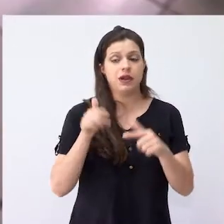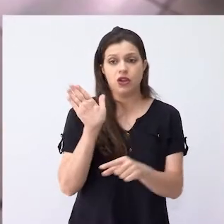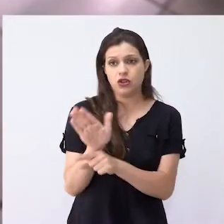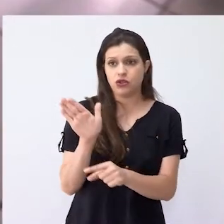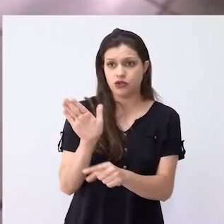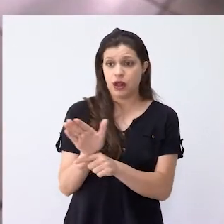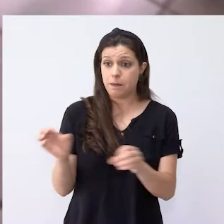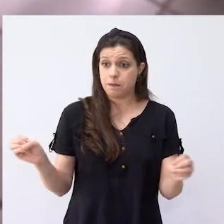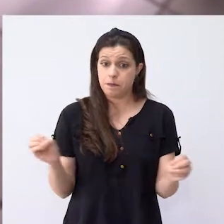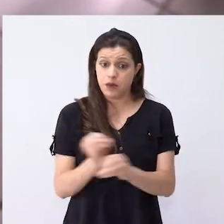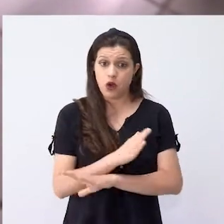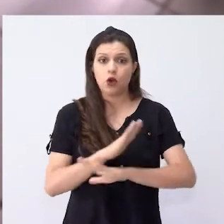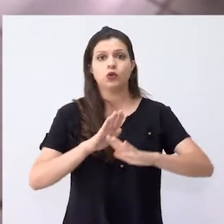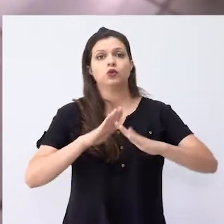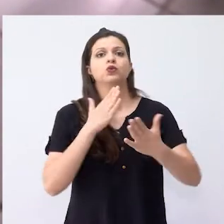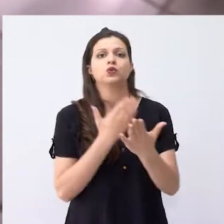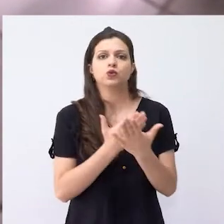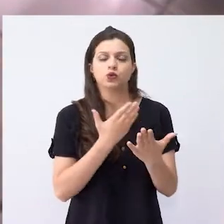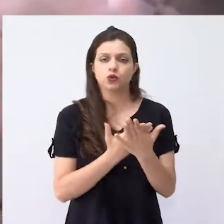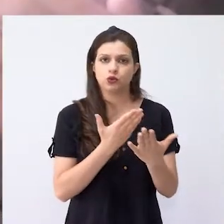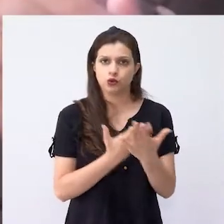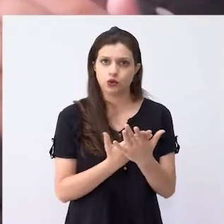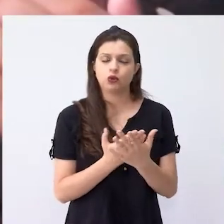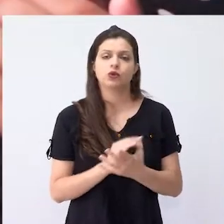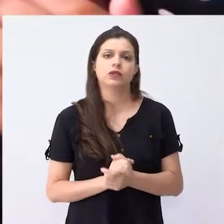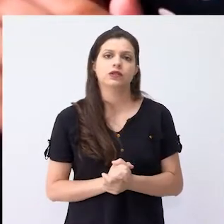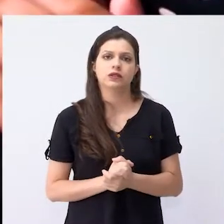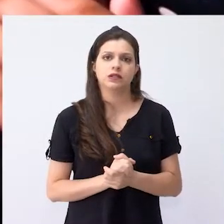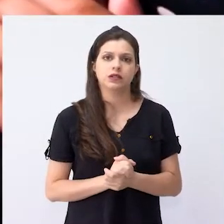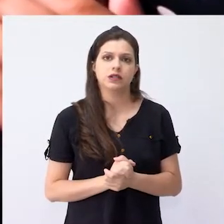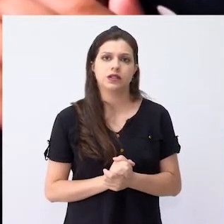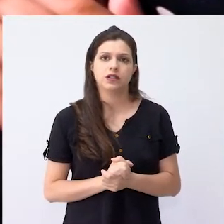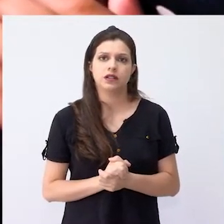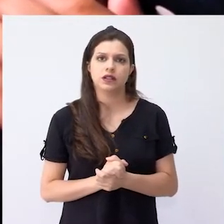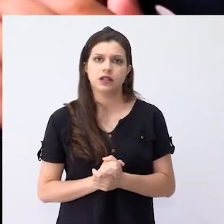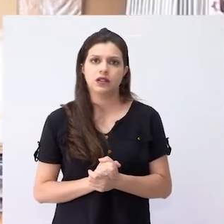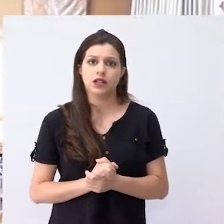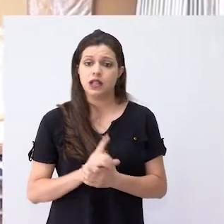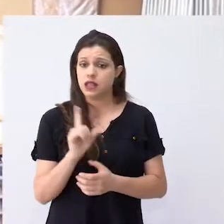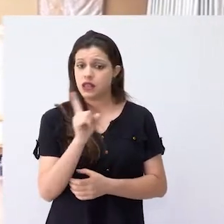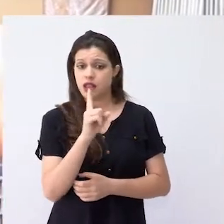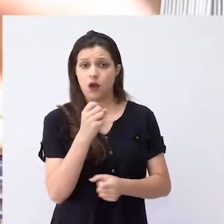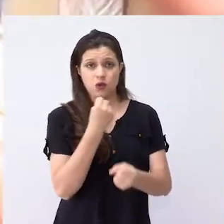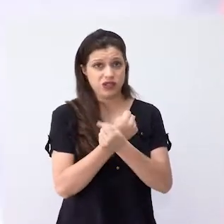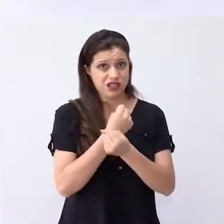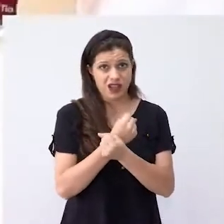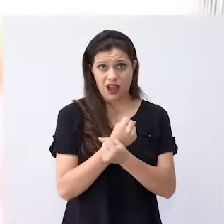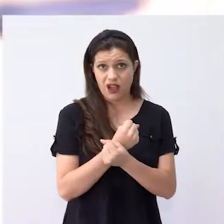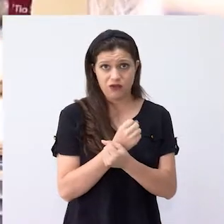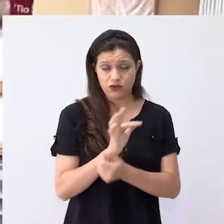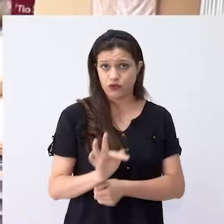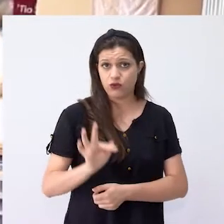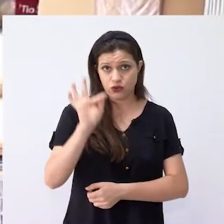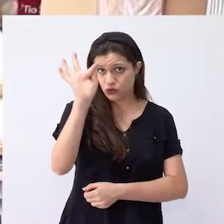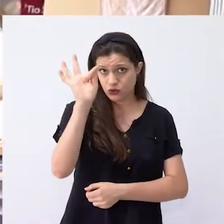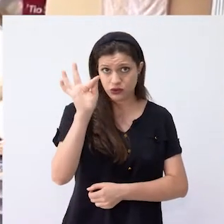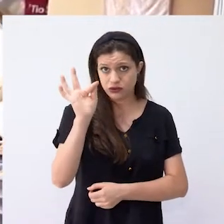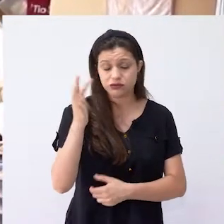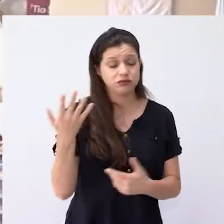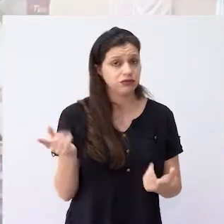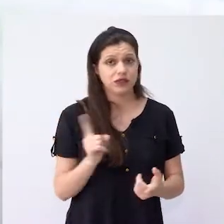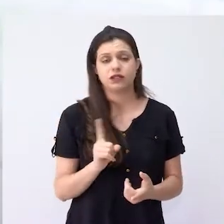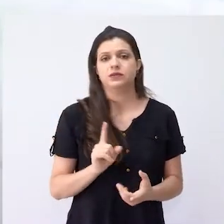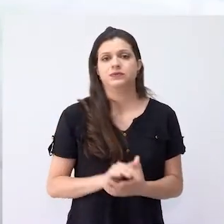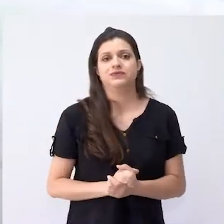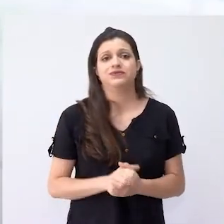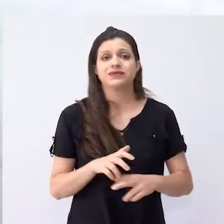ela termine a escola, que é onde ela tem que ficar nessa faixa etária prioritariamente, para que ela não seja o trabalhador escravo do futuro.